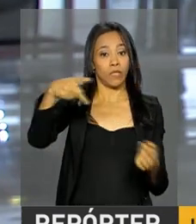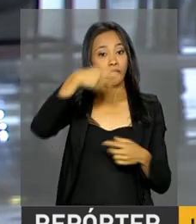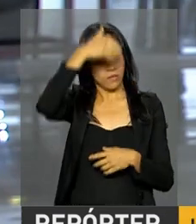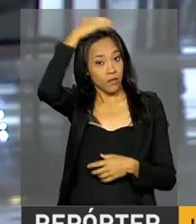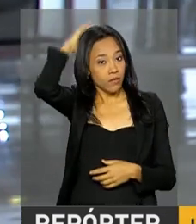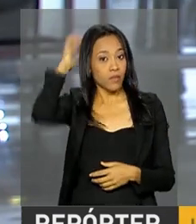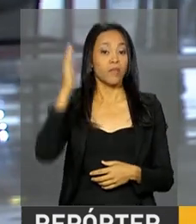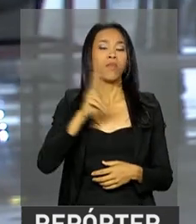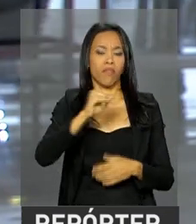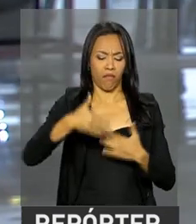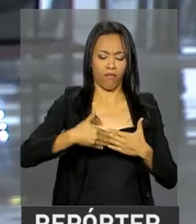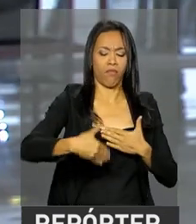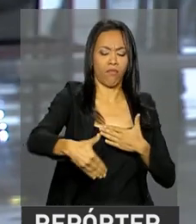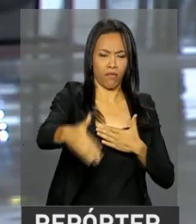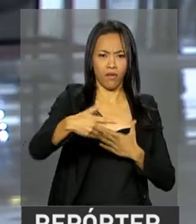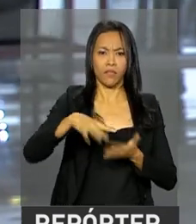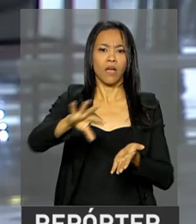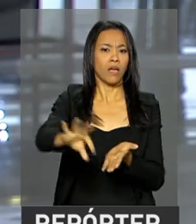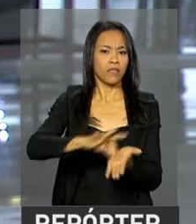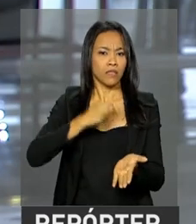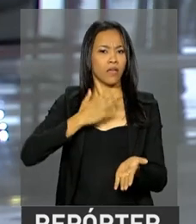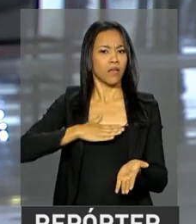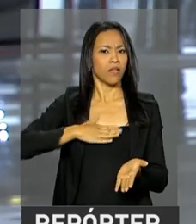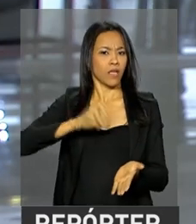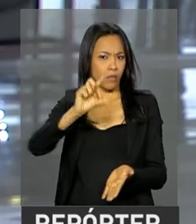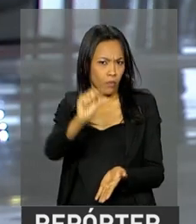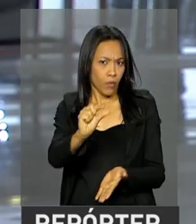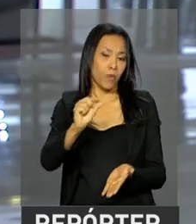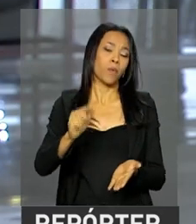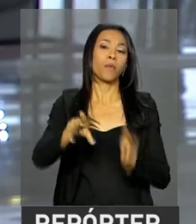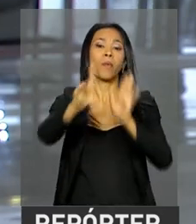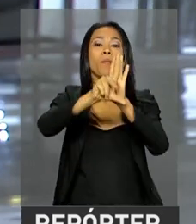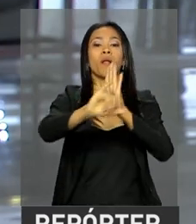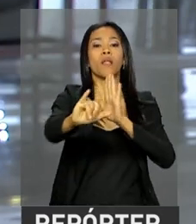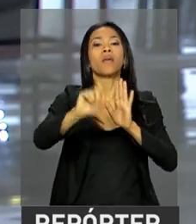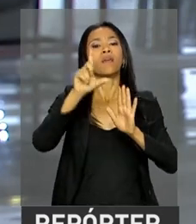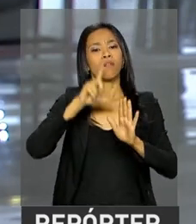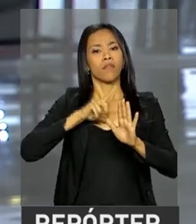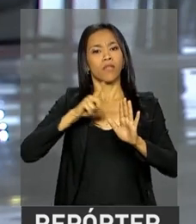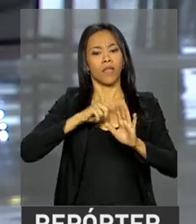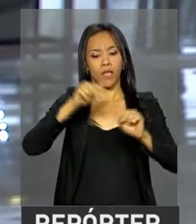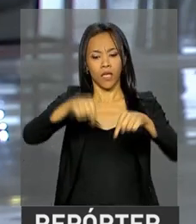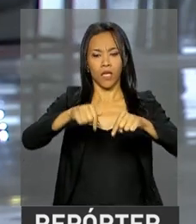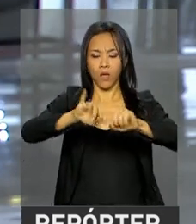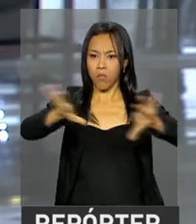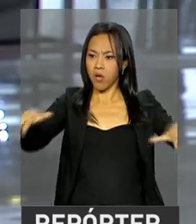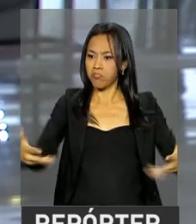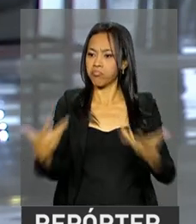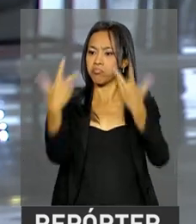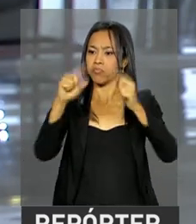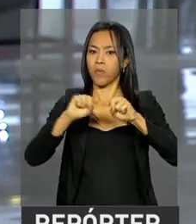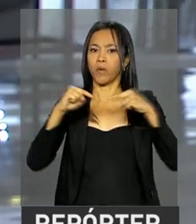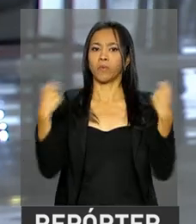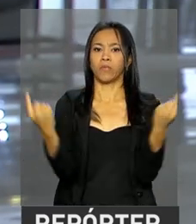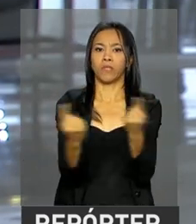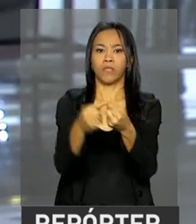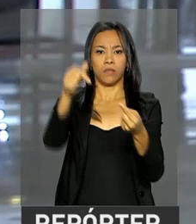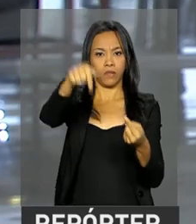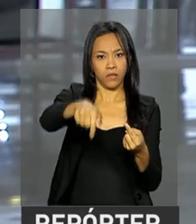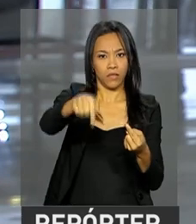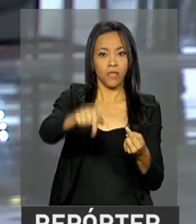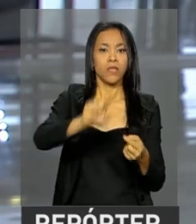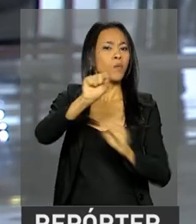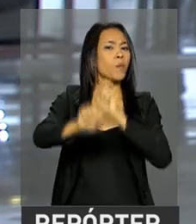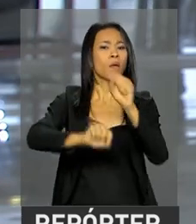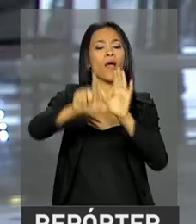Temer então ele vai sancionar daqui a pouco a partir das 11 horas da manhã em uma cerimônia aqui no Palácio do Planalto a lei que